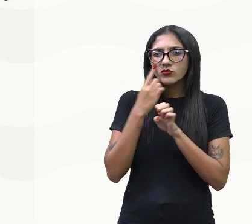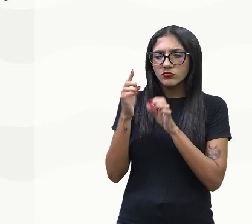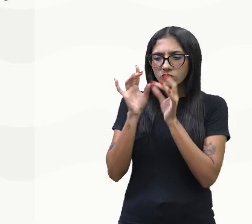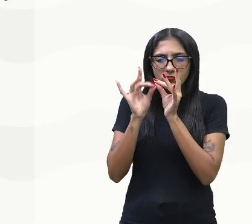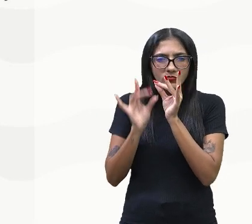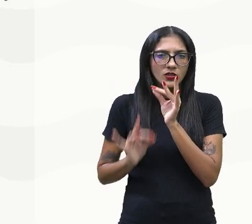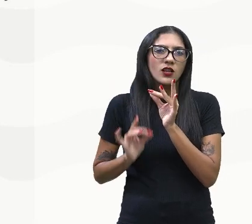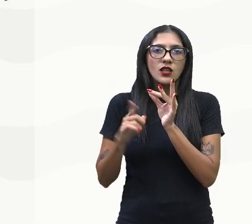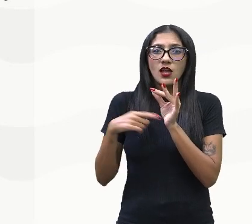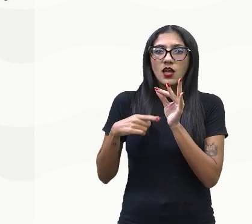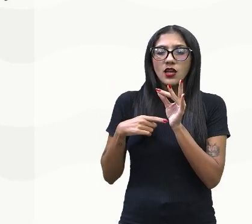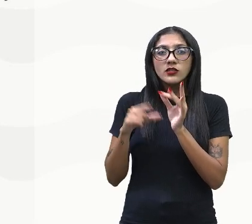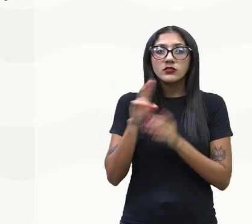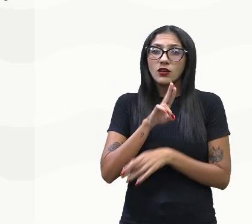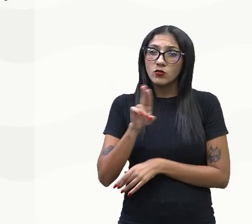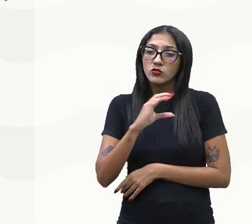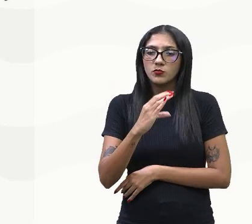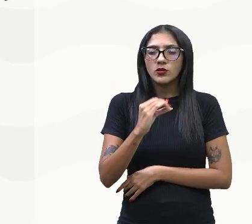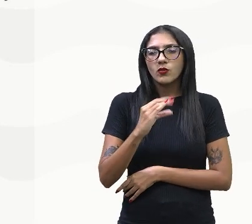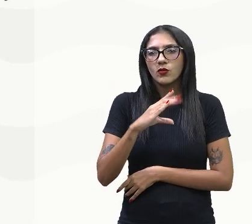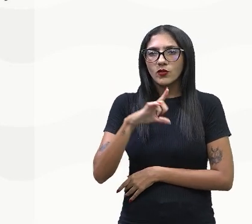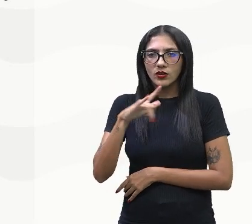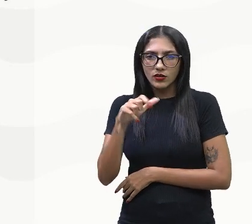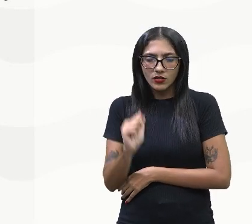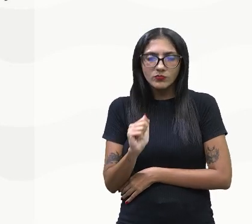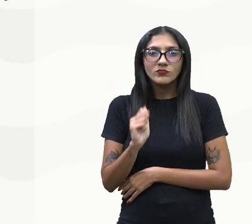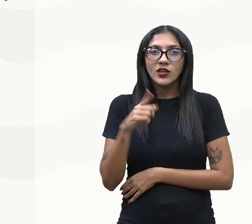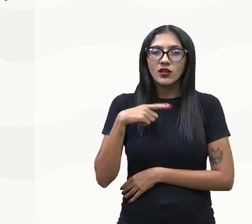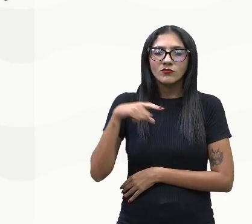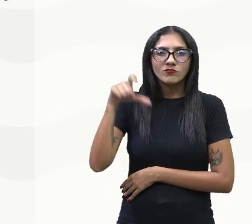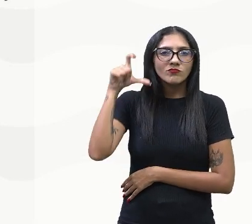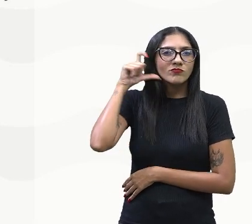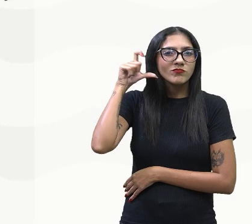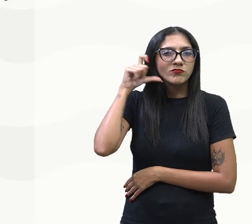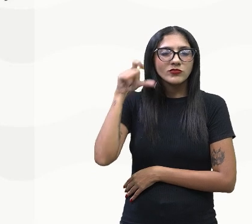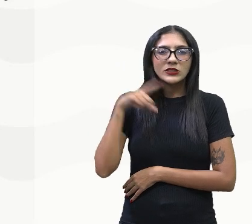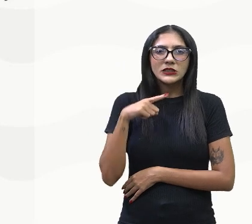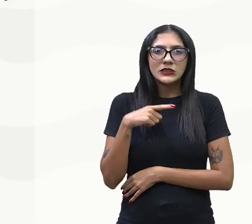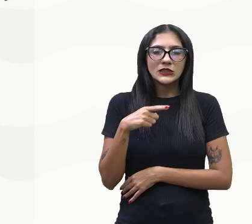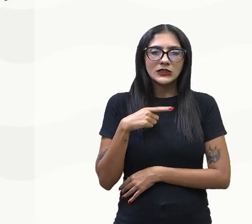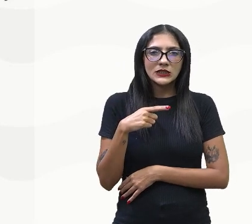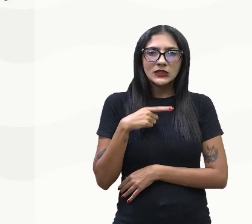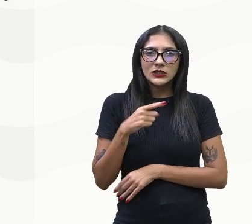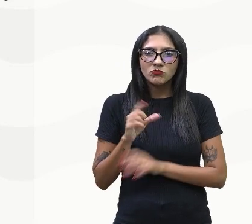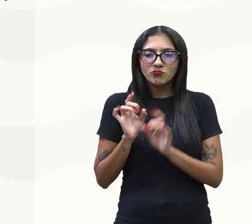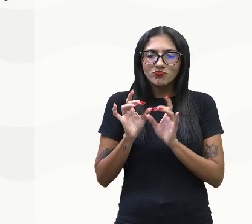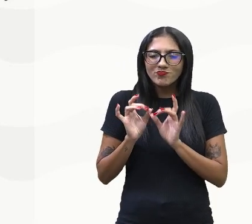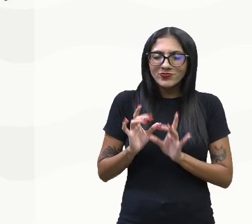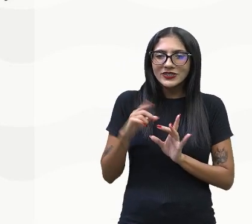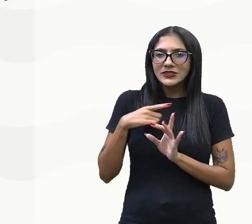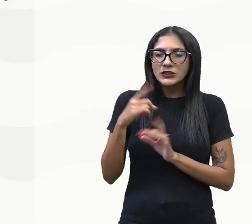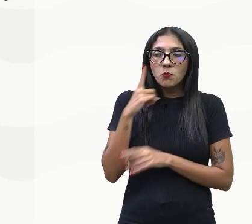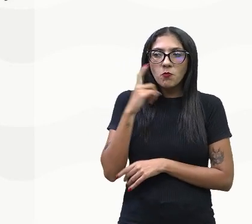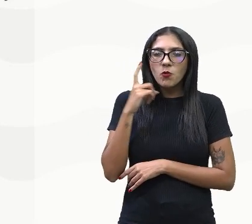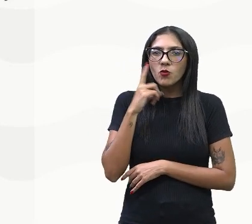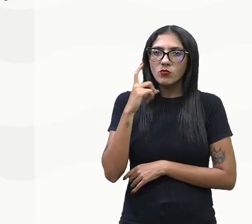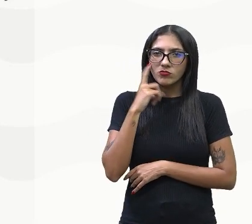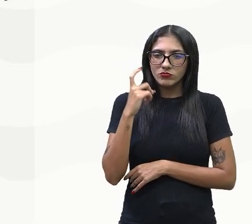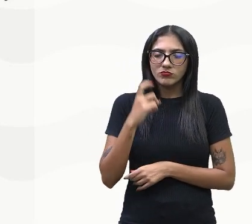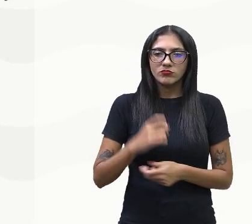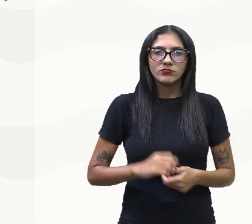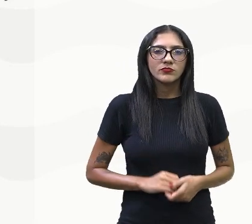caracol é o que chamamos de cóclea. Ela é altamente sensível ao som. Vocês vão